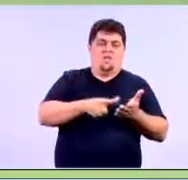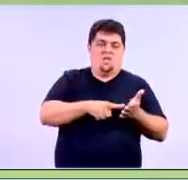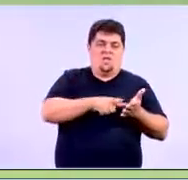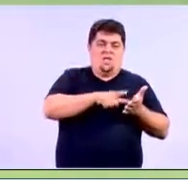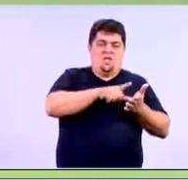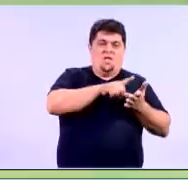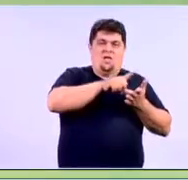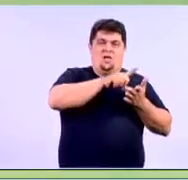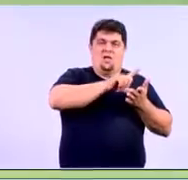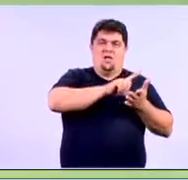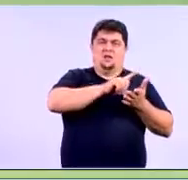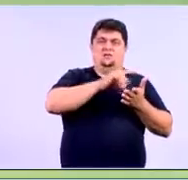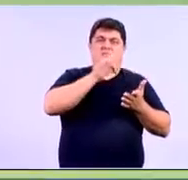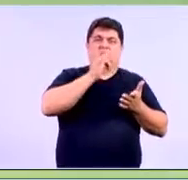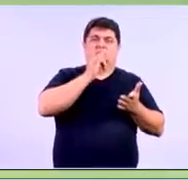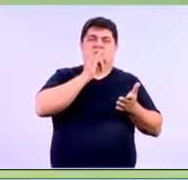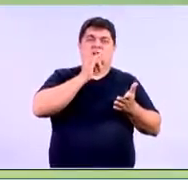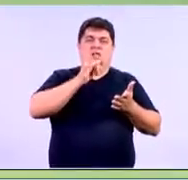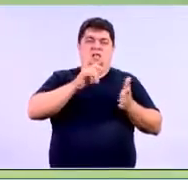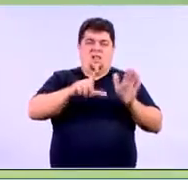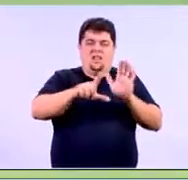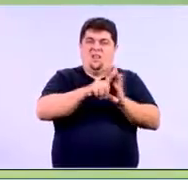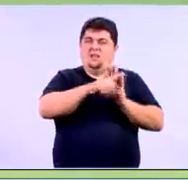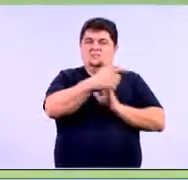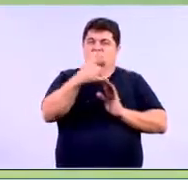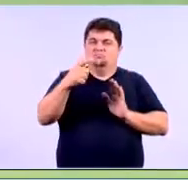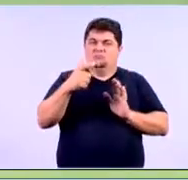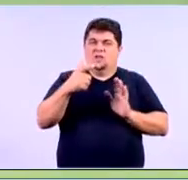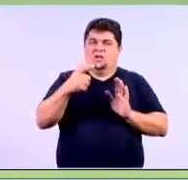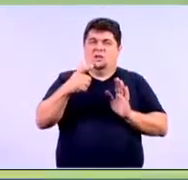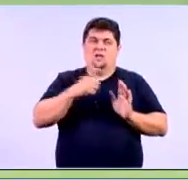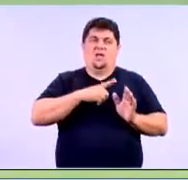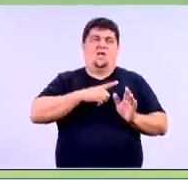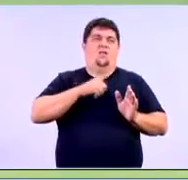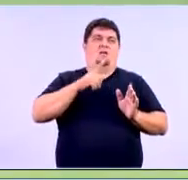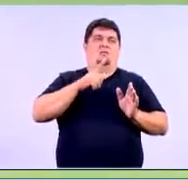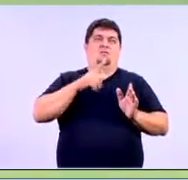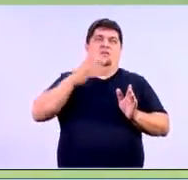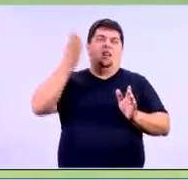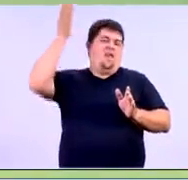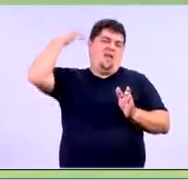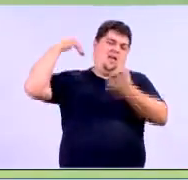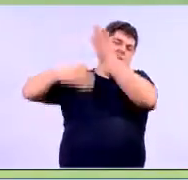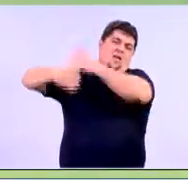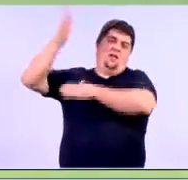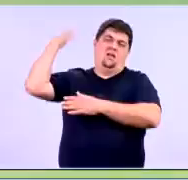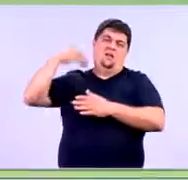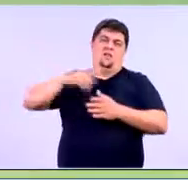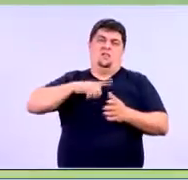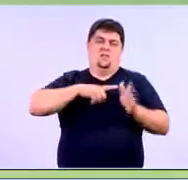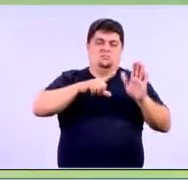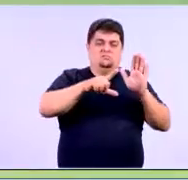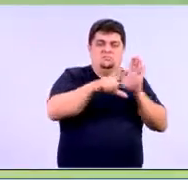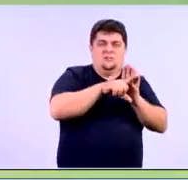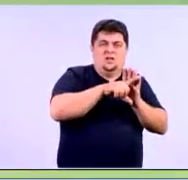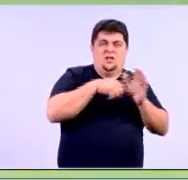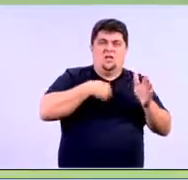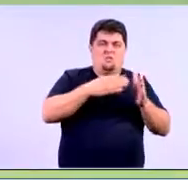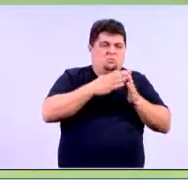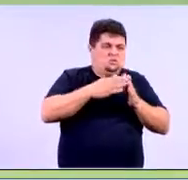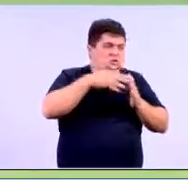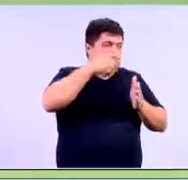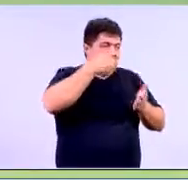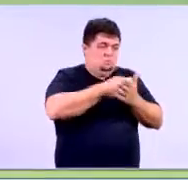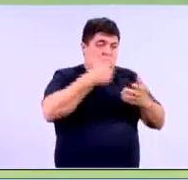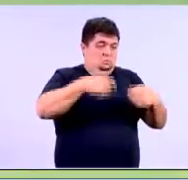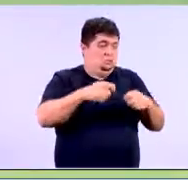do início da vigência da lei que os houver instituído ou aumentado. Pois bem, o que vem a ser